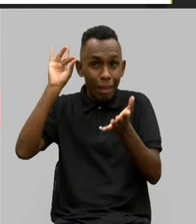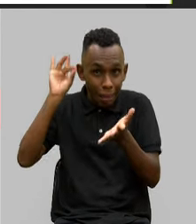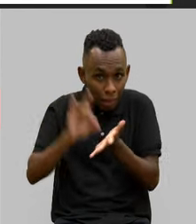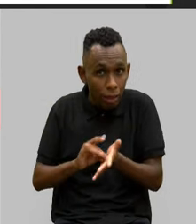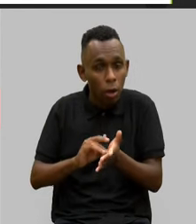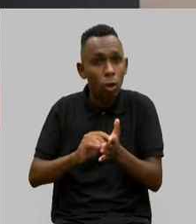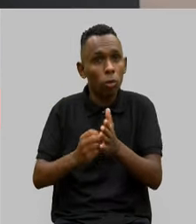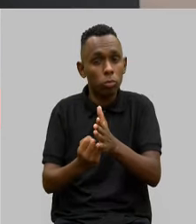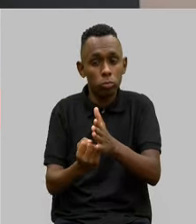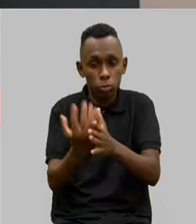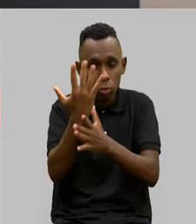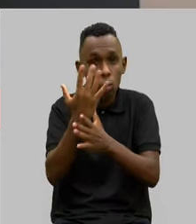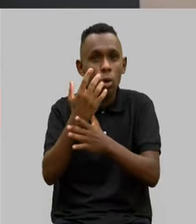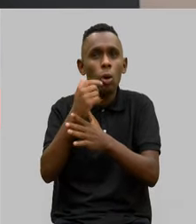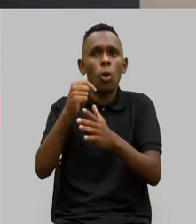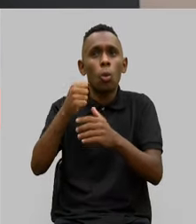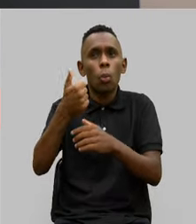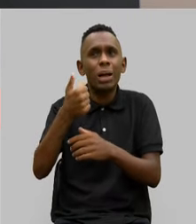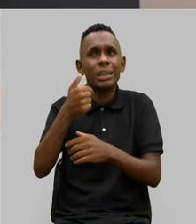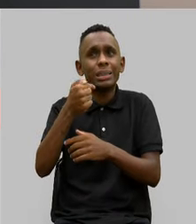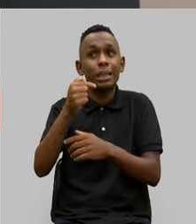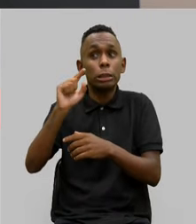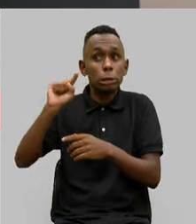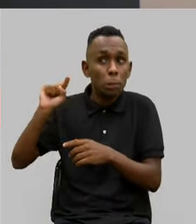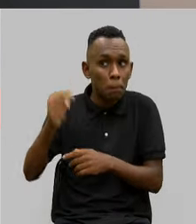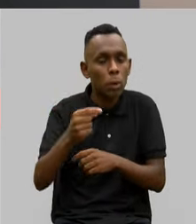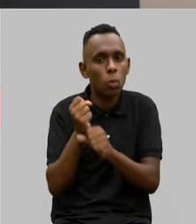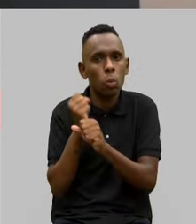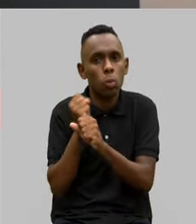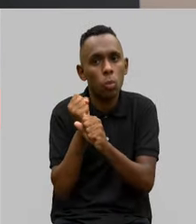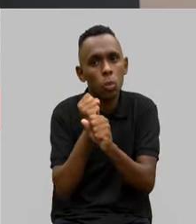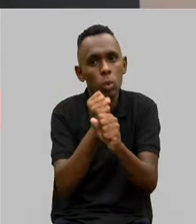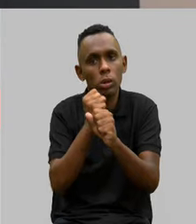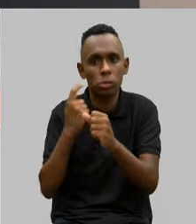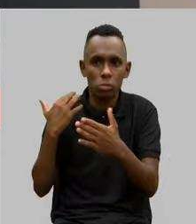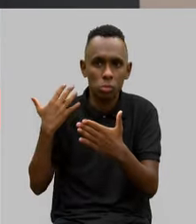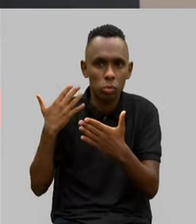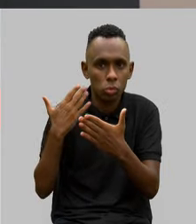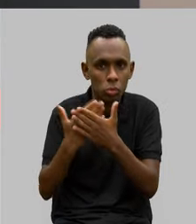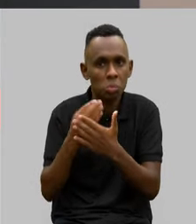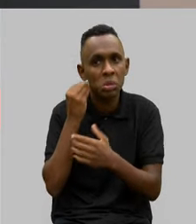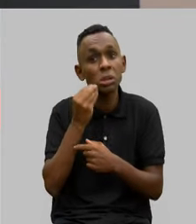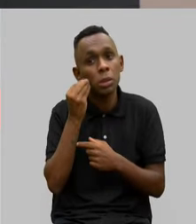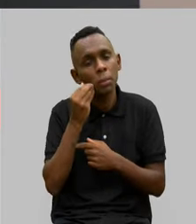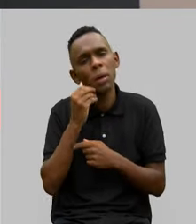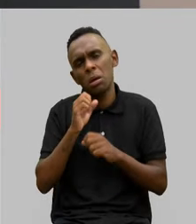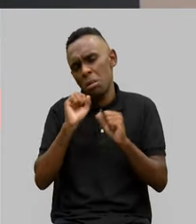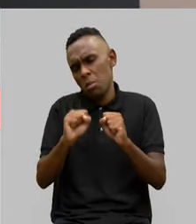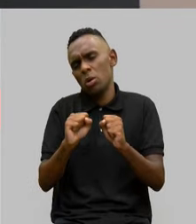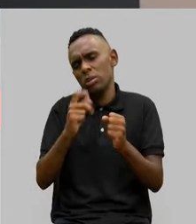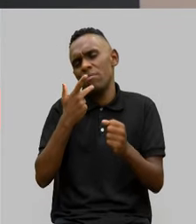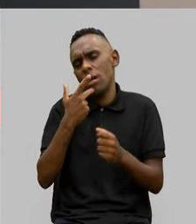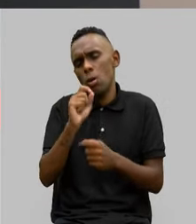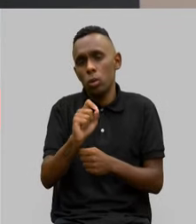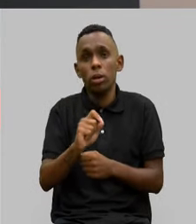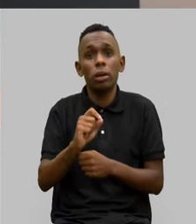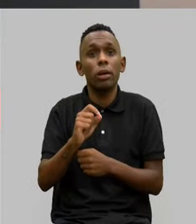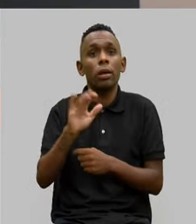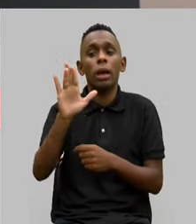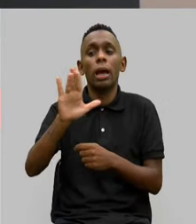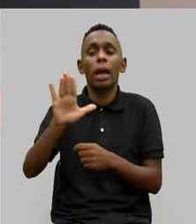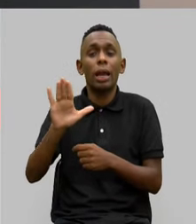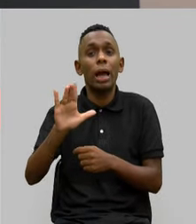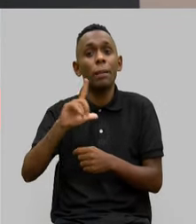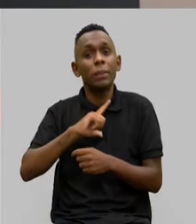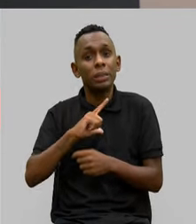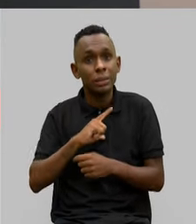de 7.000 anos então nós podemos dizer que cannabis tem o que nós chamamos